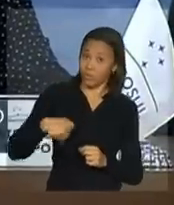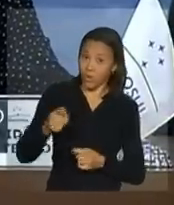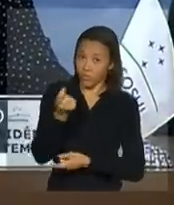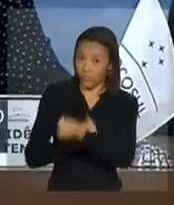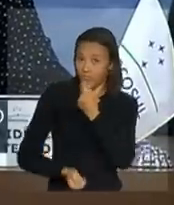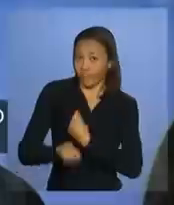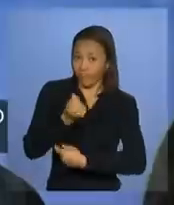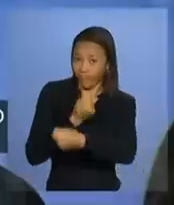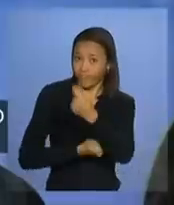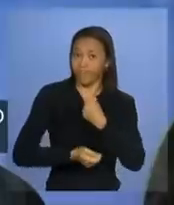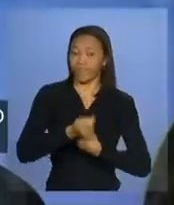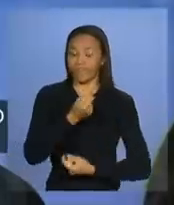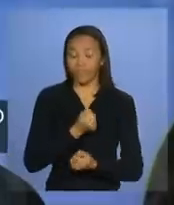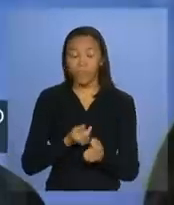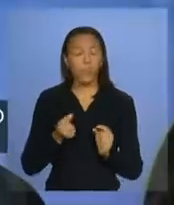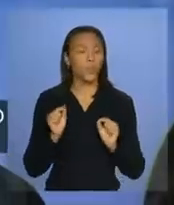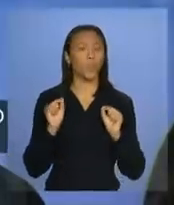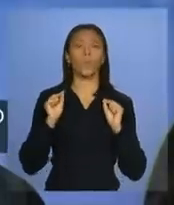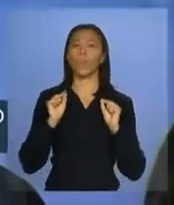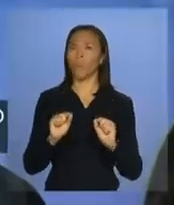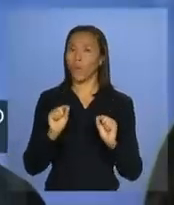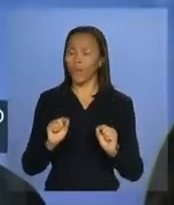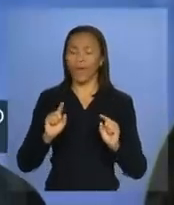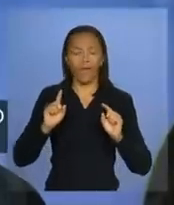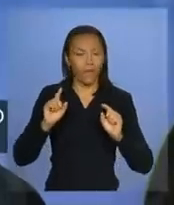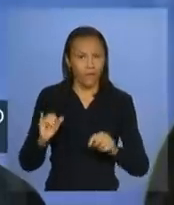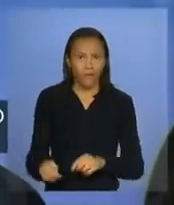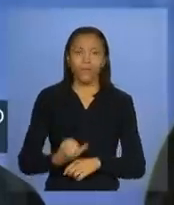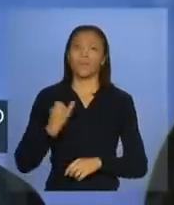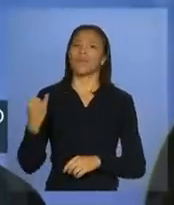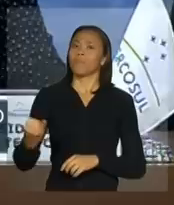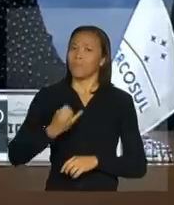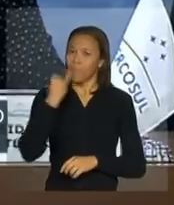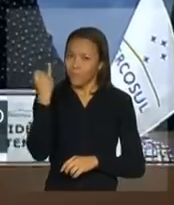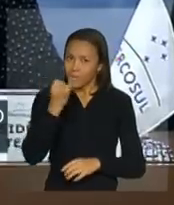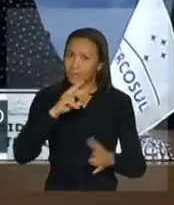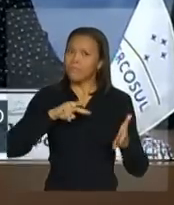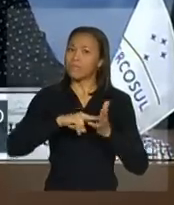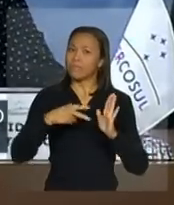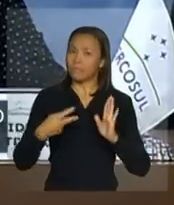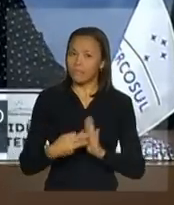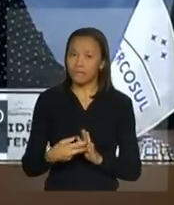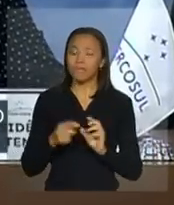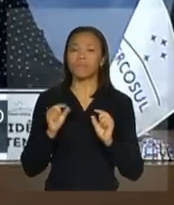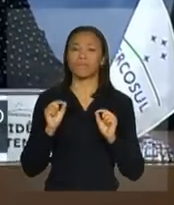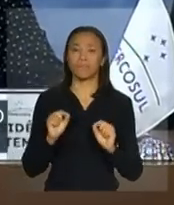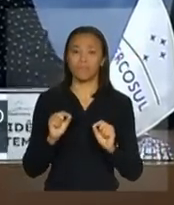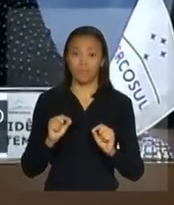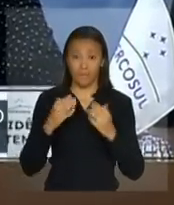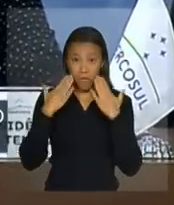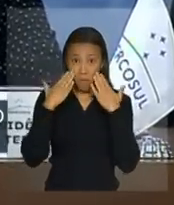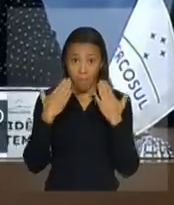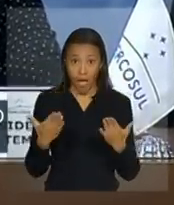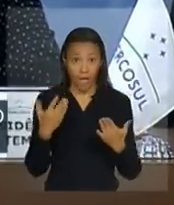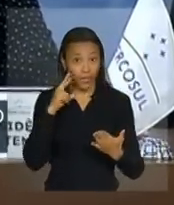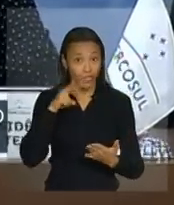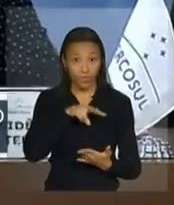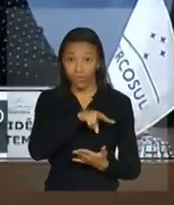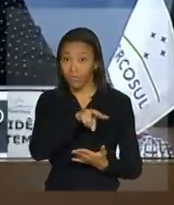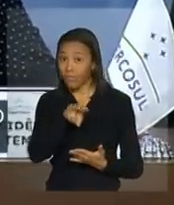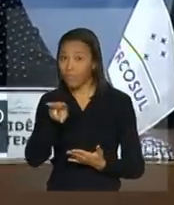transações, o que é muito importante e significativo diante dos